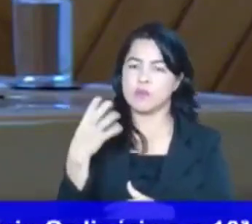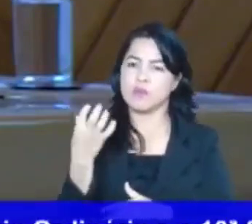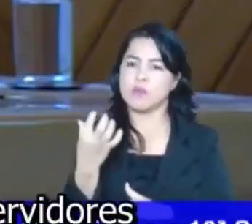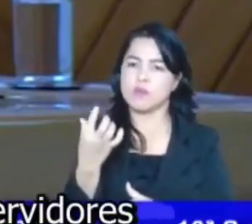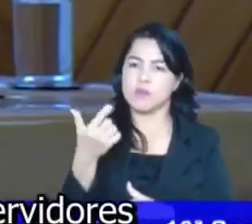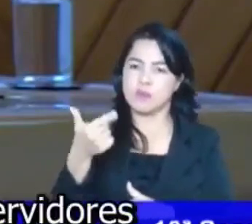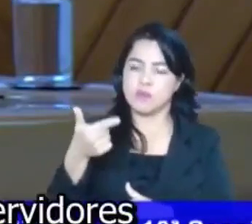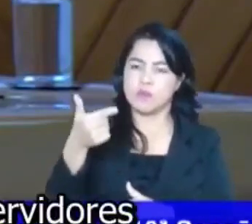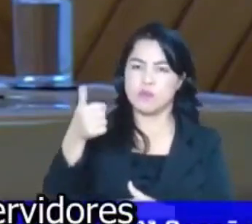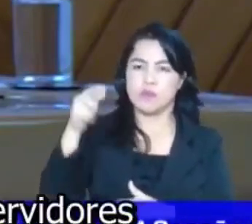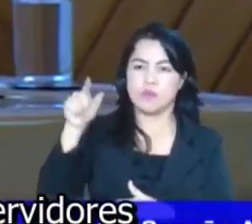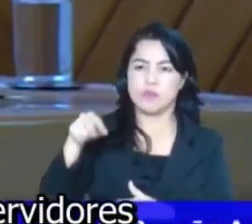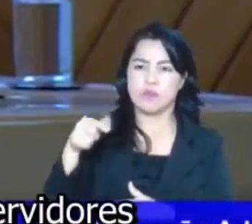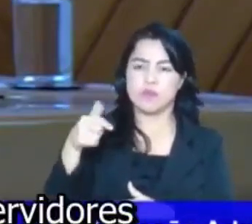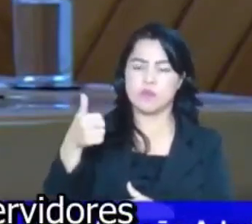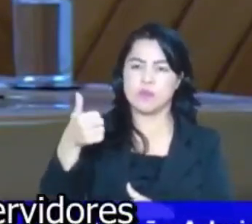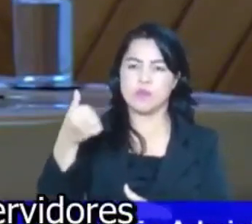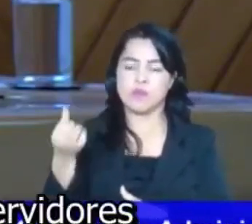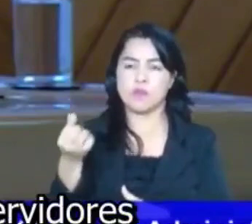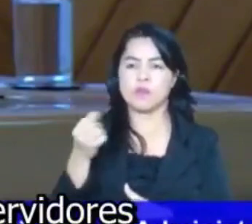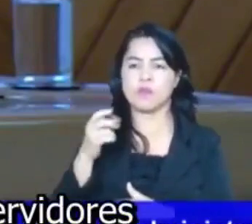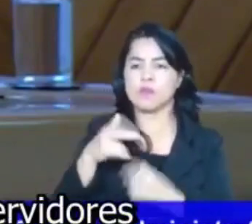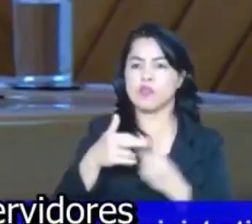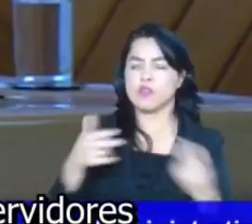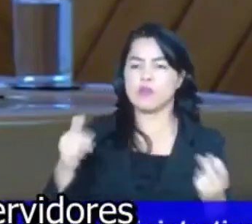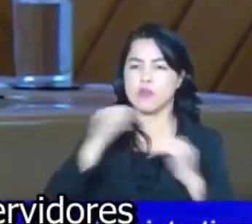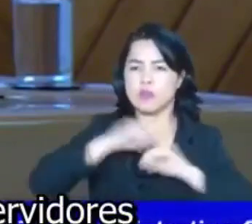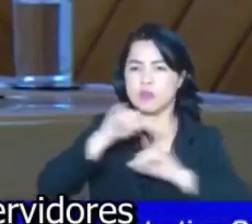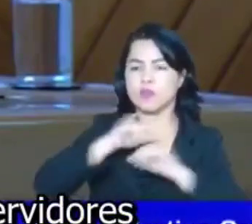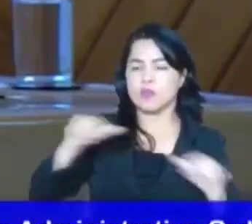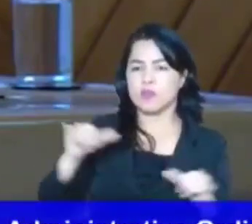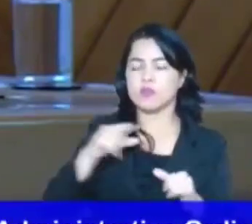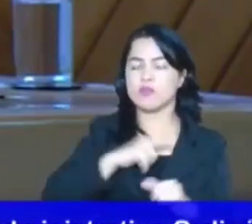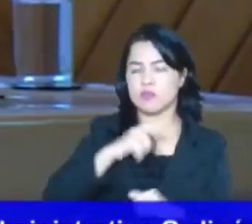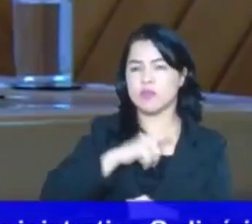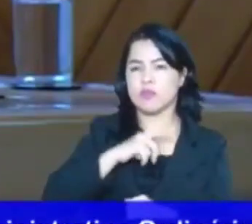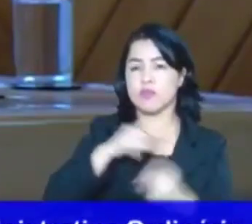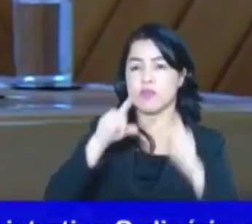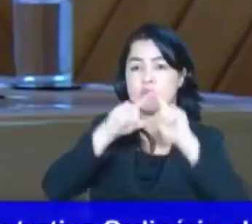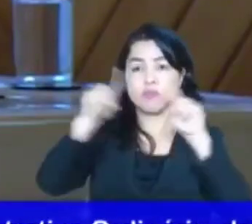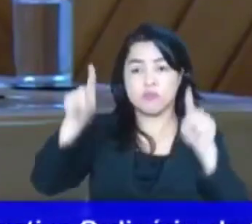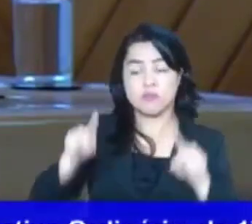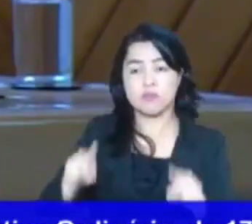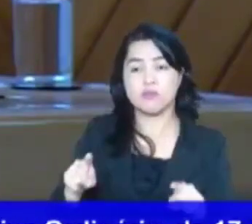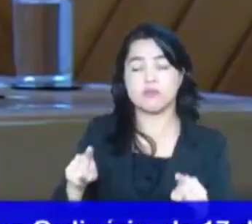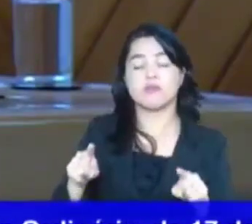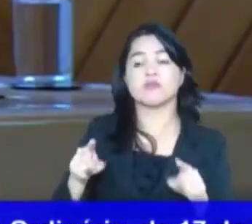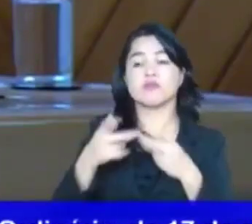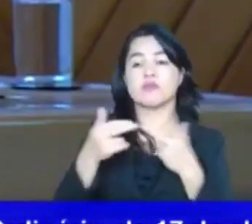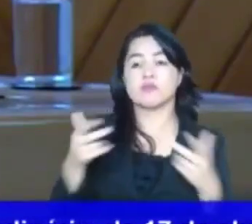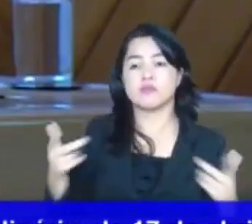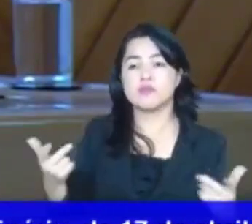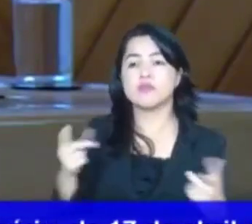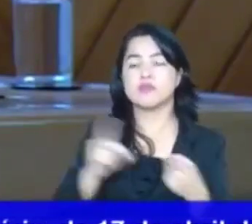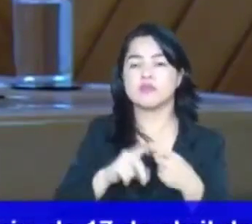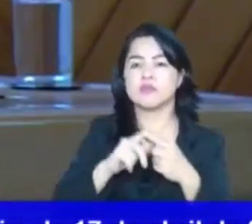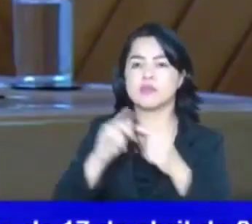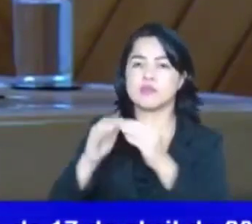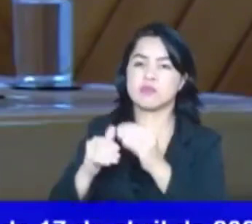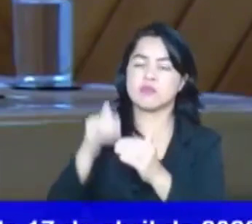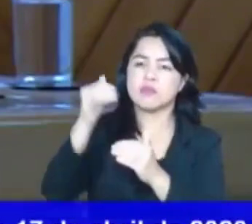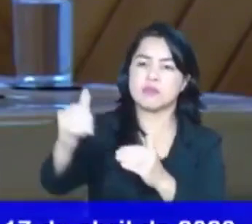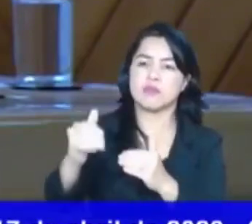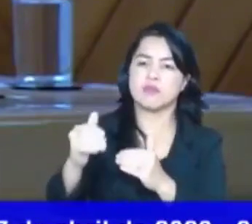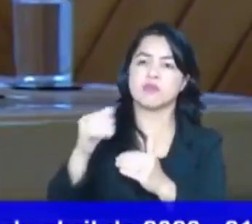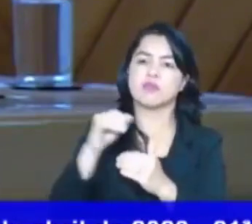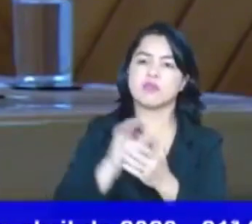2021-0001-4216, em razão do recebimento de denúncias realizadas por servidores e funcionários terceirizados do Instituto Federal